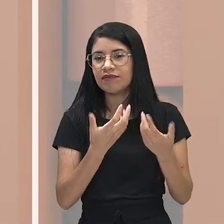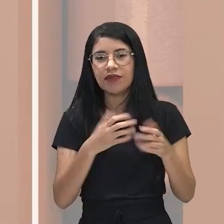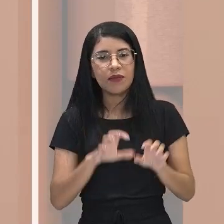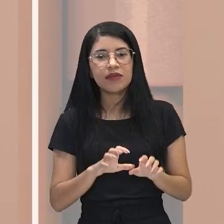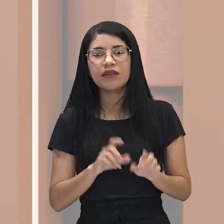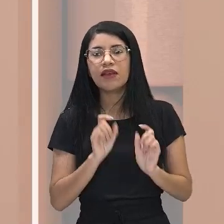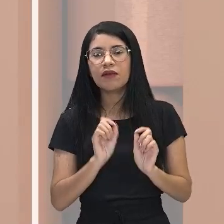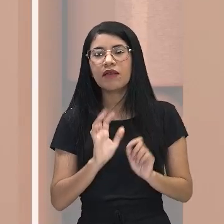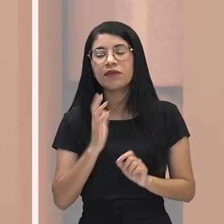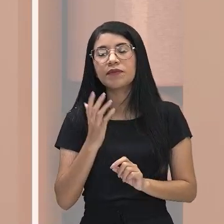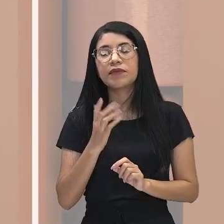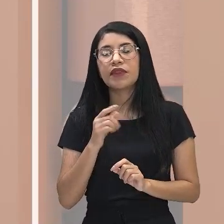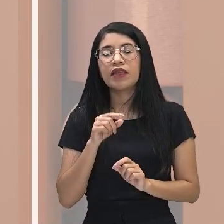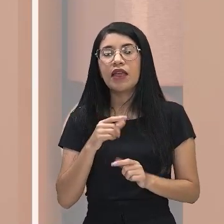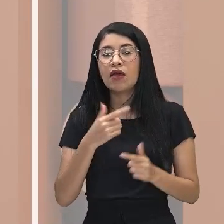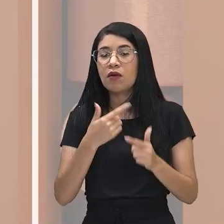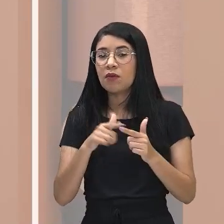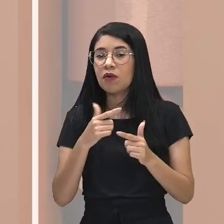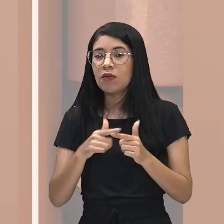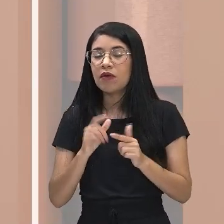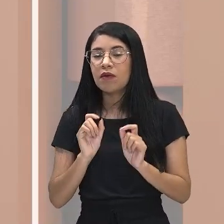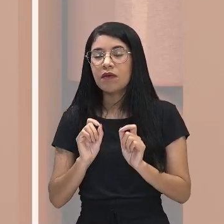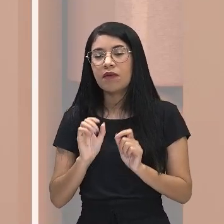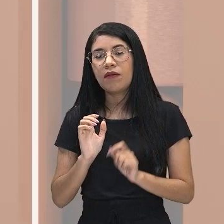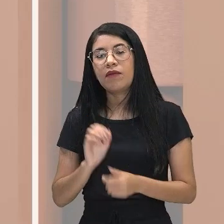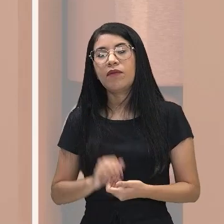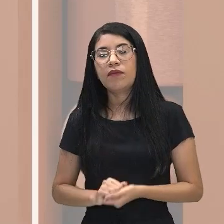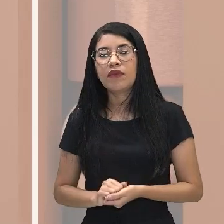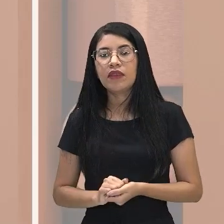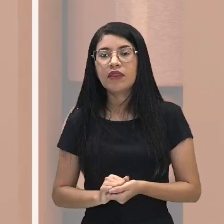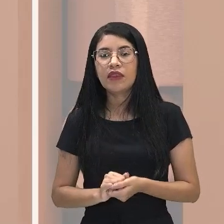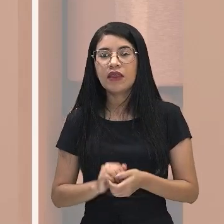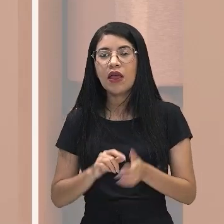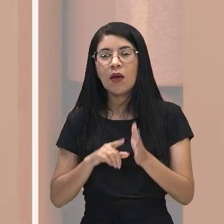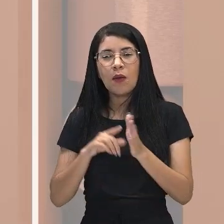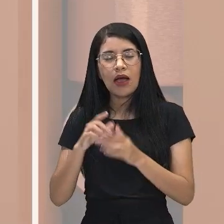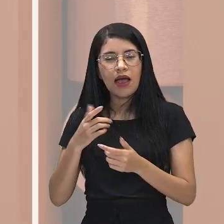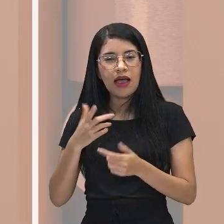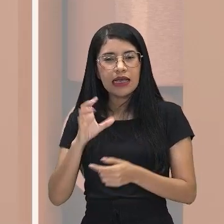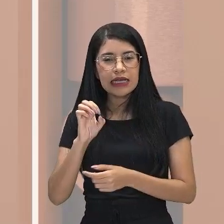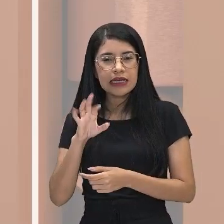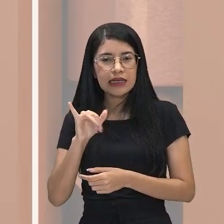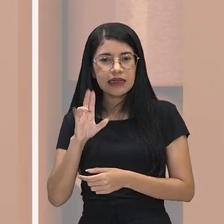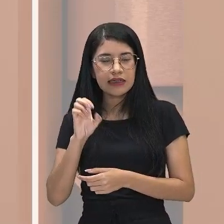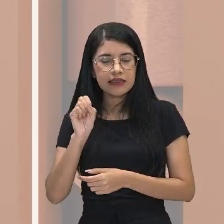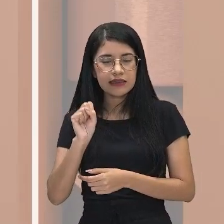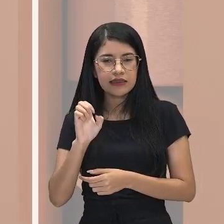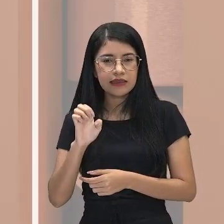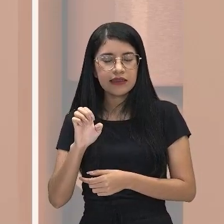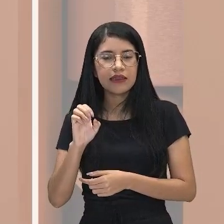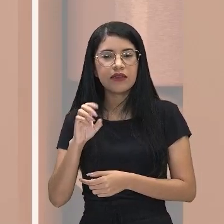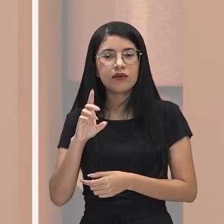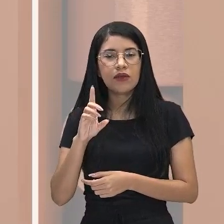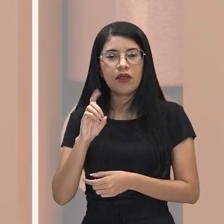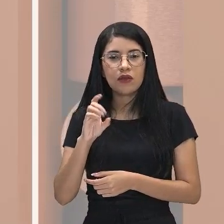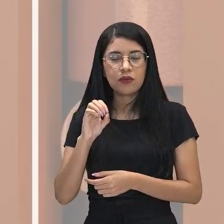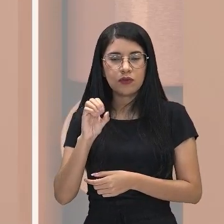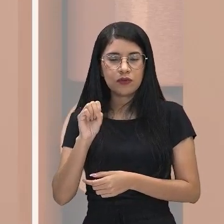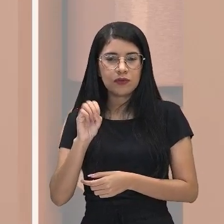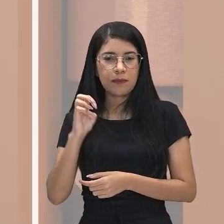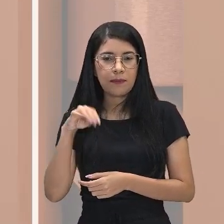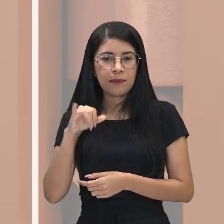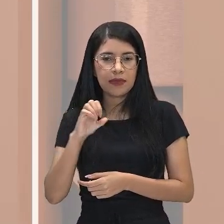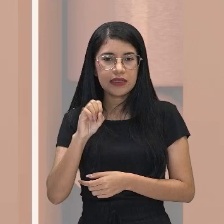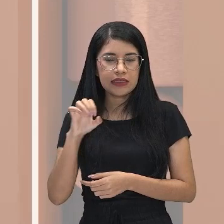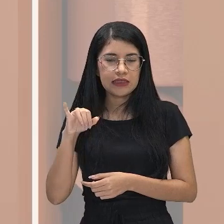E esse incidente ficou conhecido como a crise dos mísseis. Porque, obviamente, os americanos não iriam se sentir